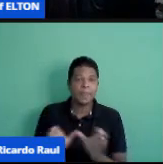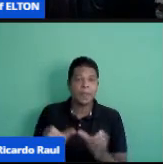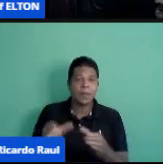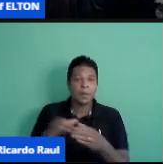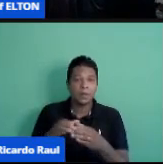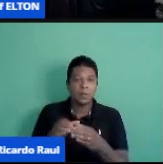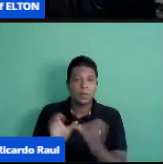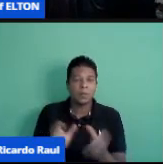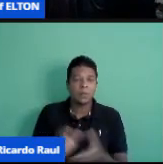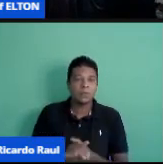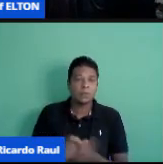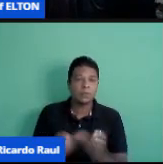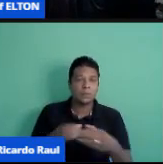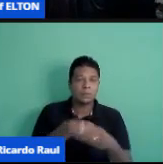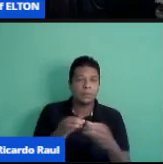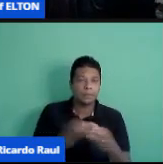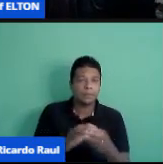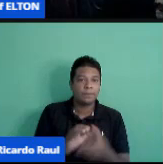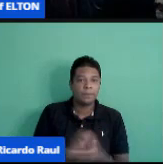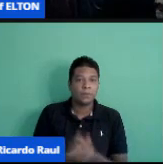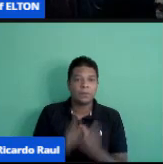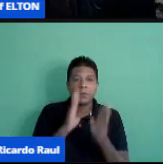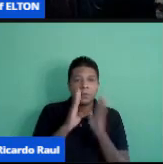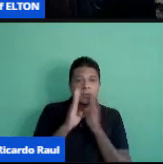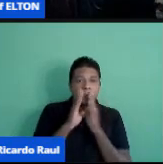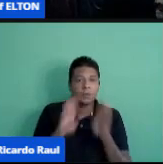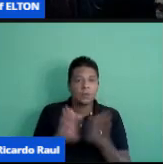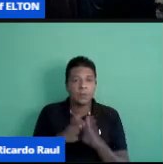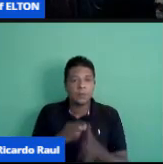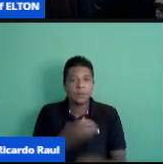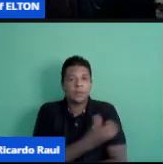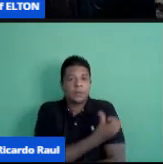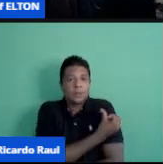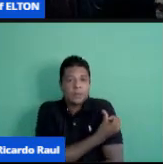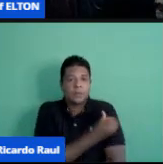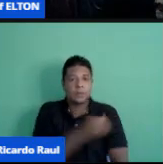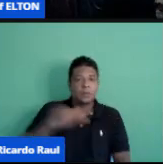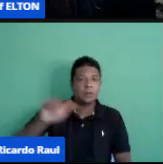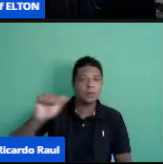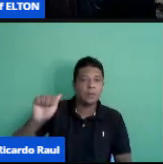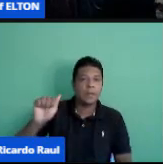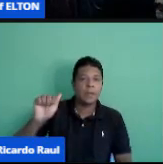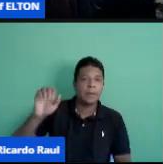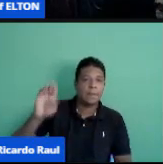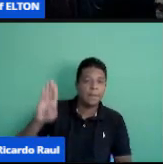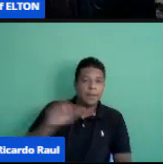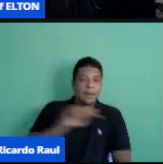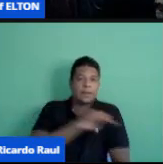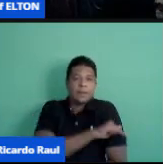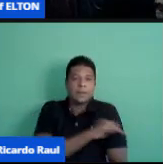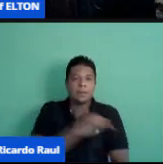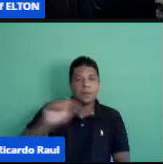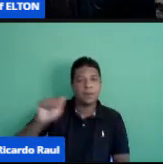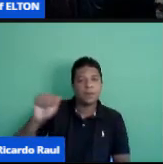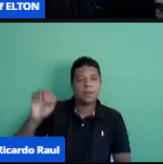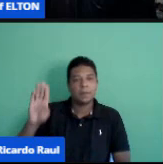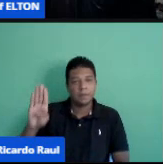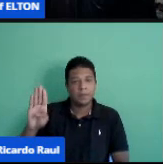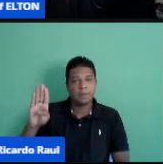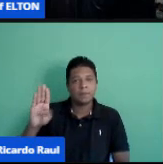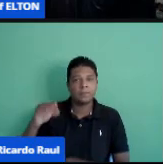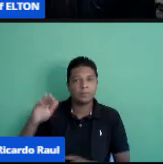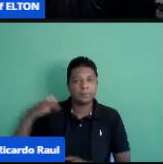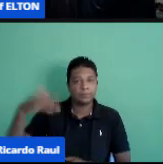então e no Facebook também é assim, né? Tem um sexto A, sexto B, sétimo A, sétimo B e assim por diante. Então, nós temos